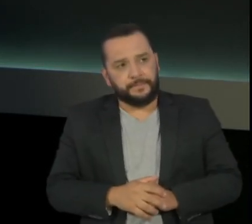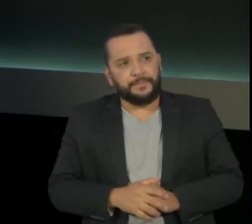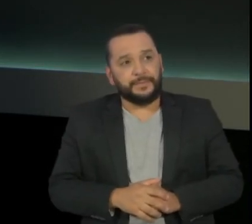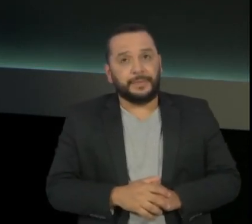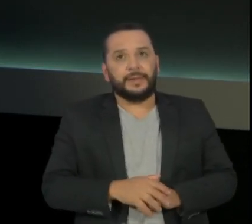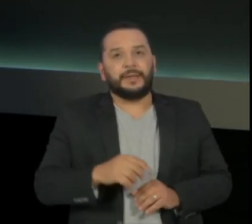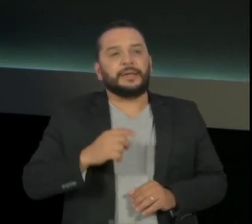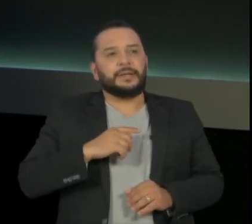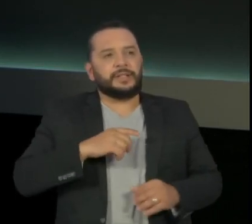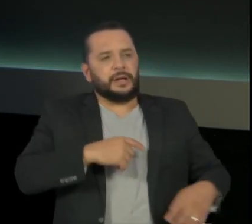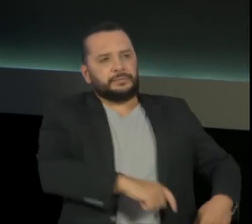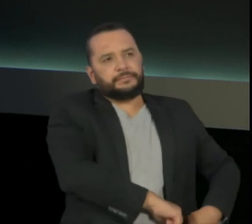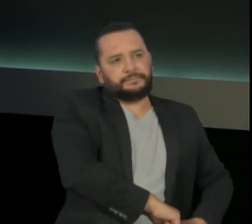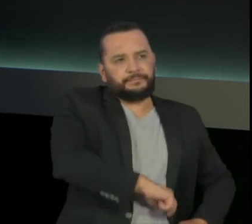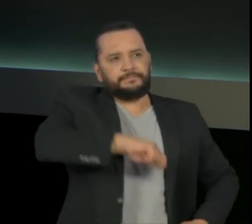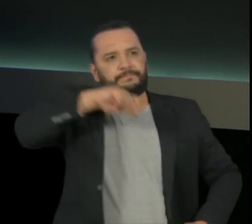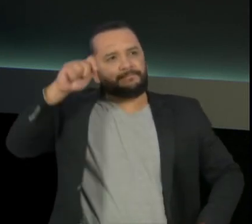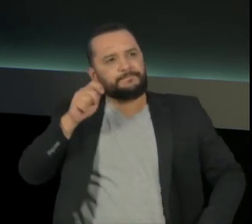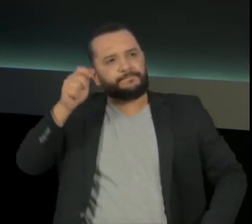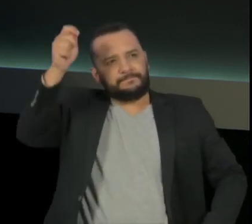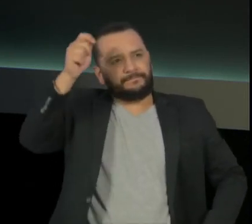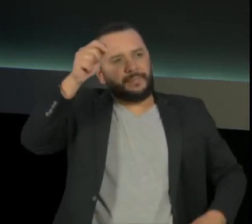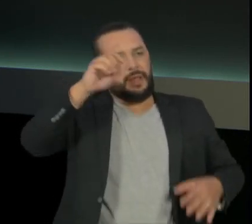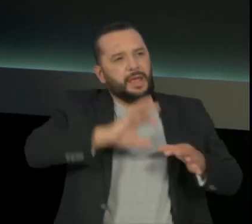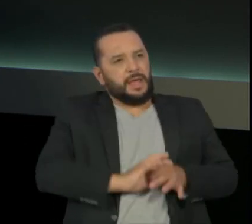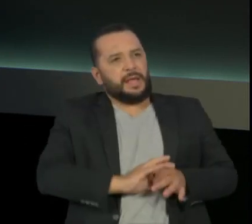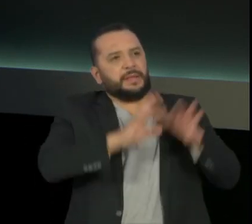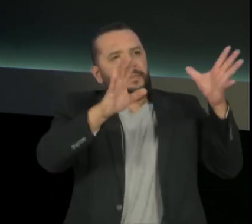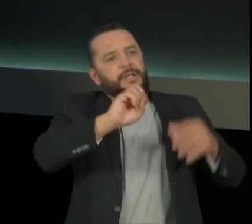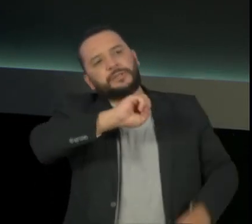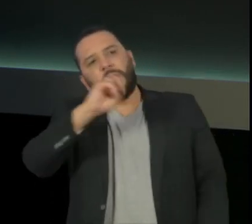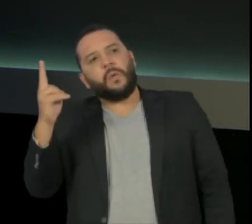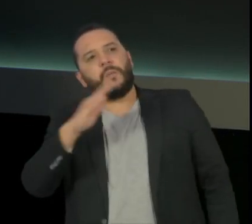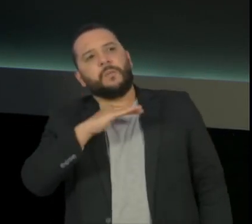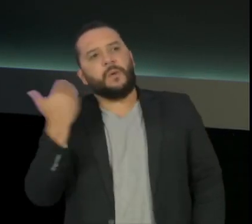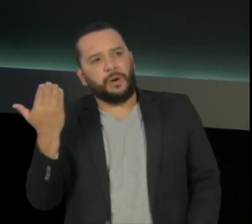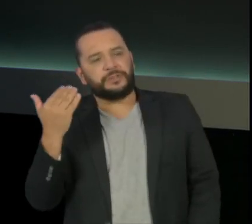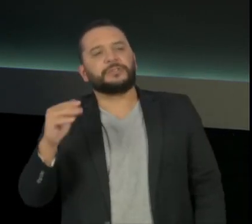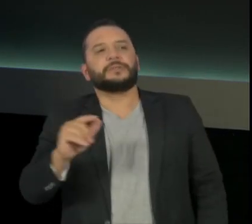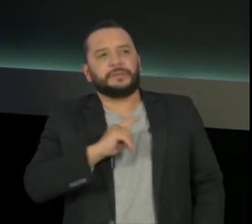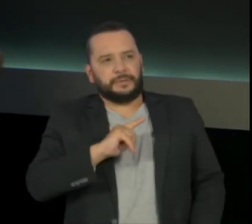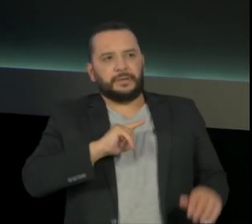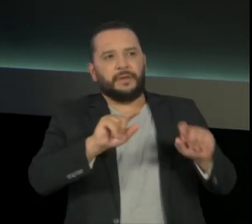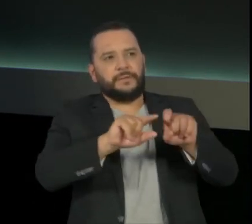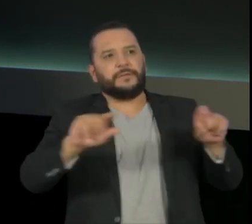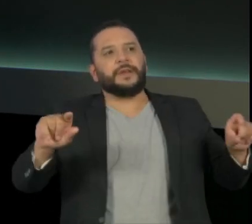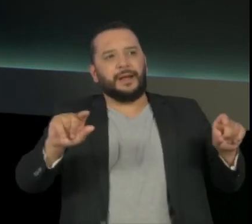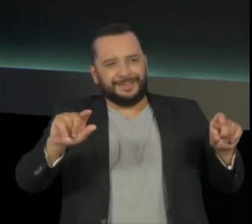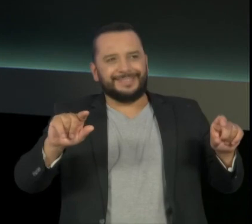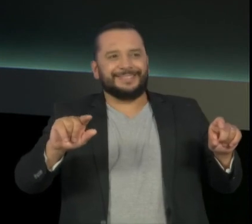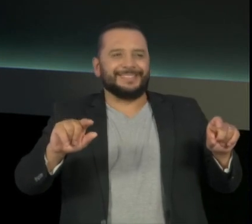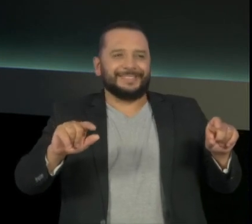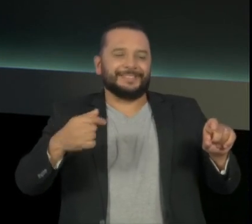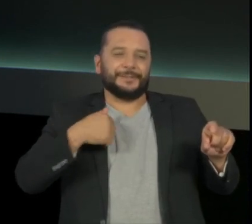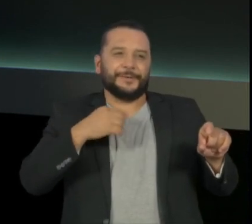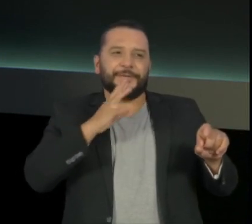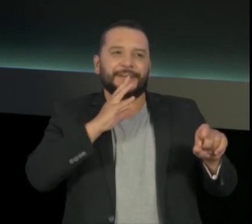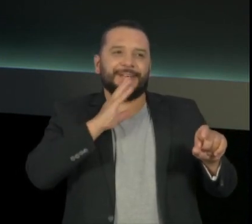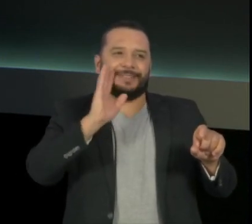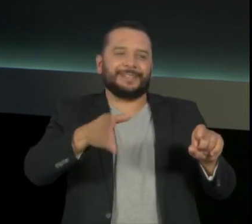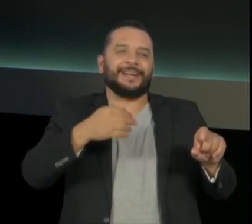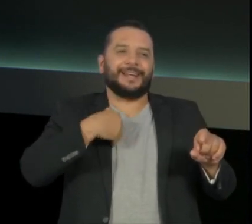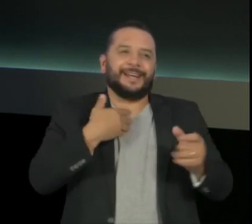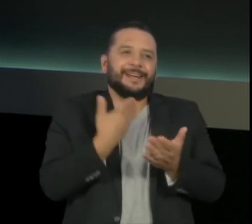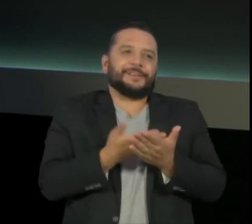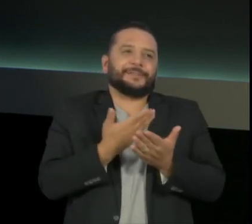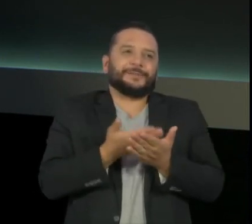independência ou morte? Na hora que esta frase é proclamada, como a gente ouviu nas aulas de história do nosso